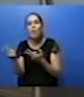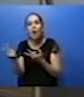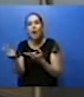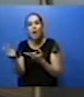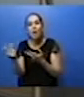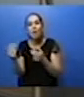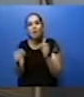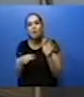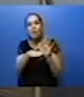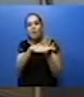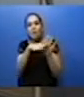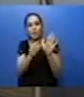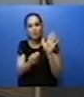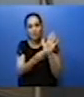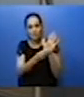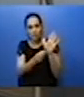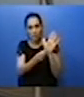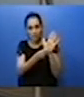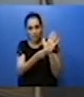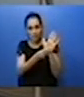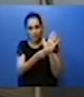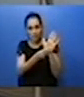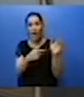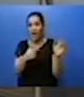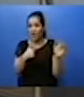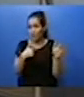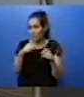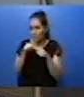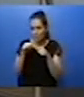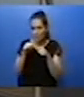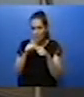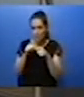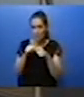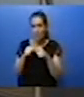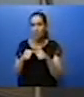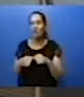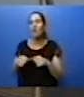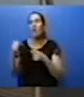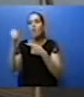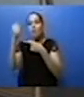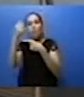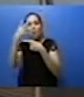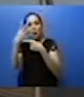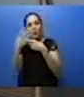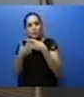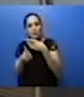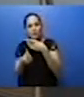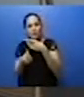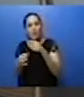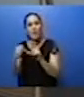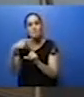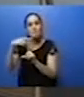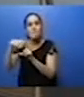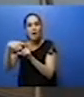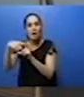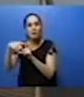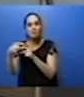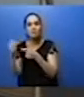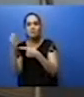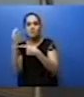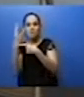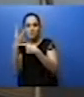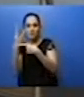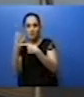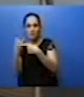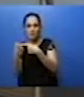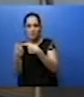seis eu vou pegar com ela 400 mas 360 nós